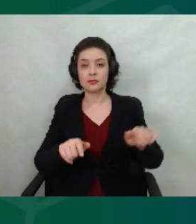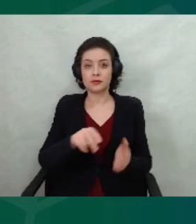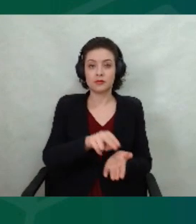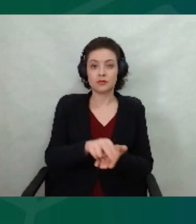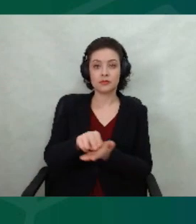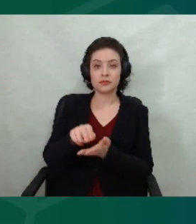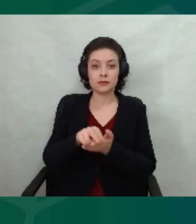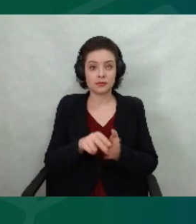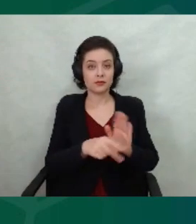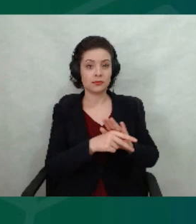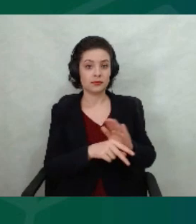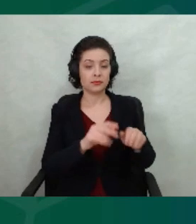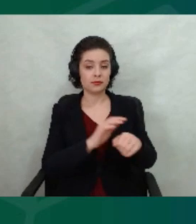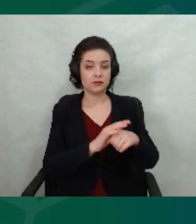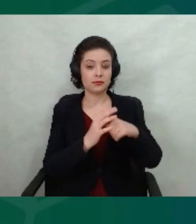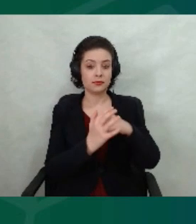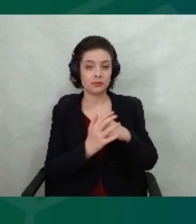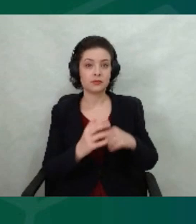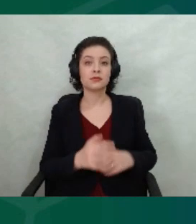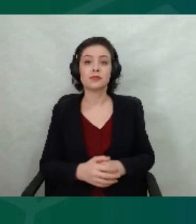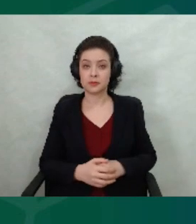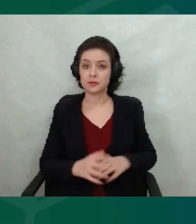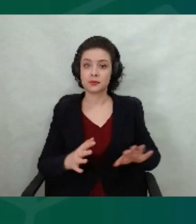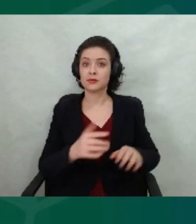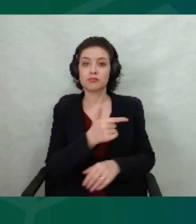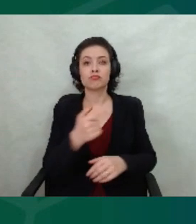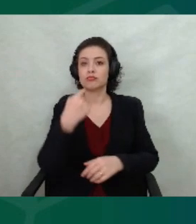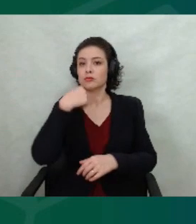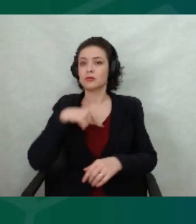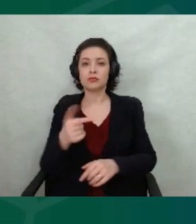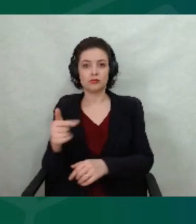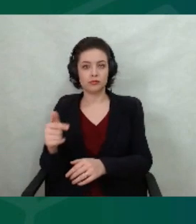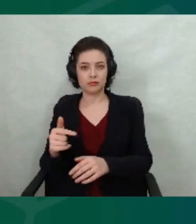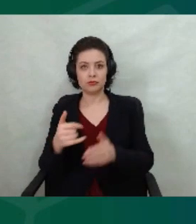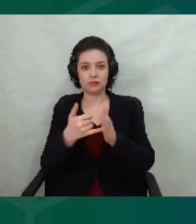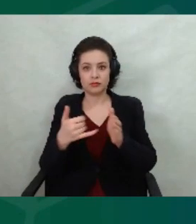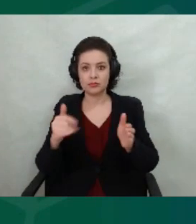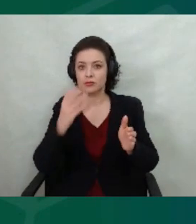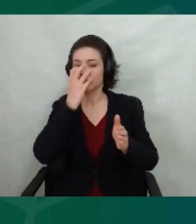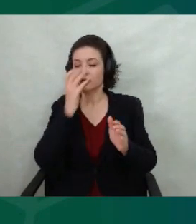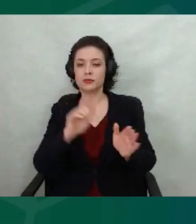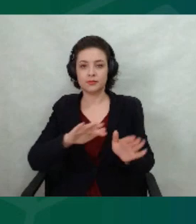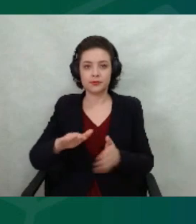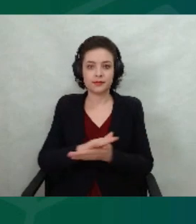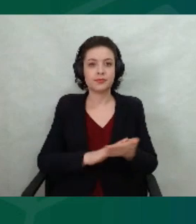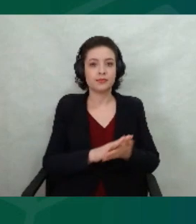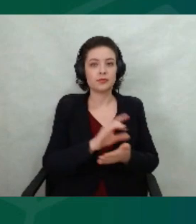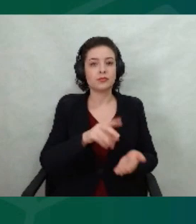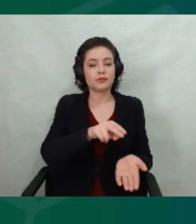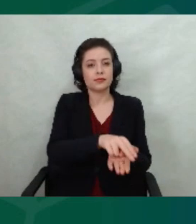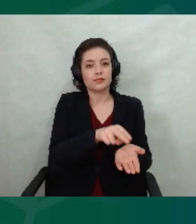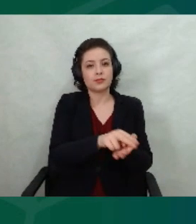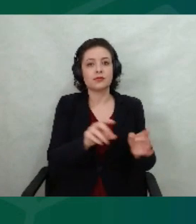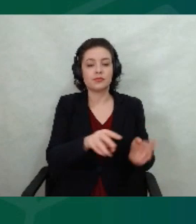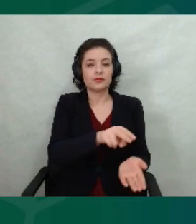que não são intubados, não estão mecanicamente ventilados. nós tivemos uma generosa